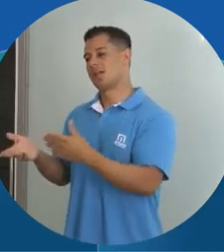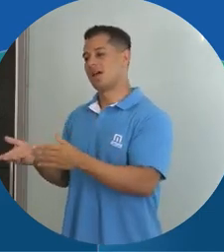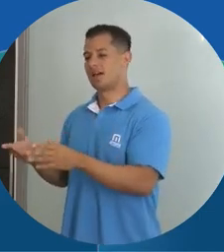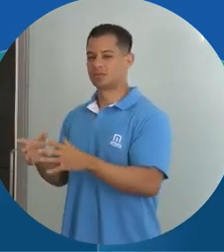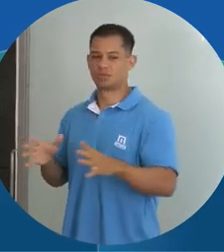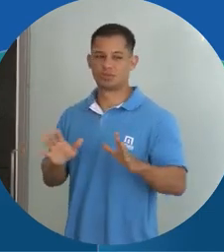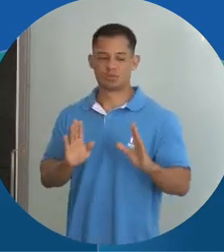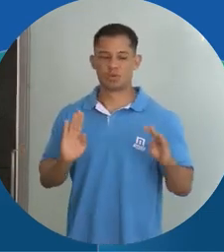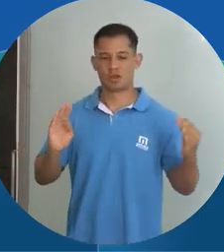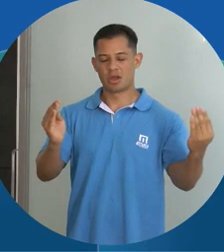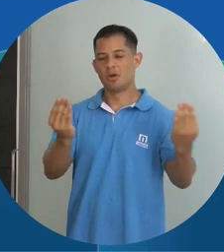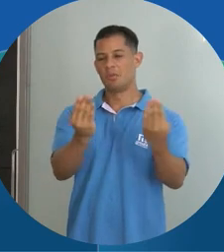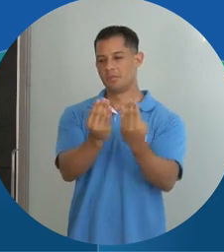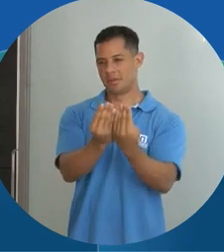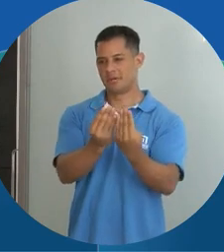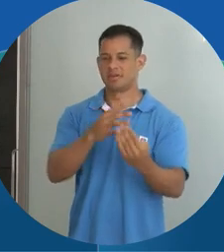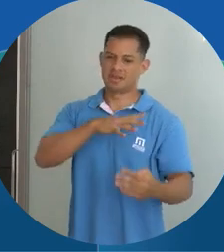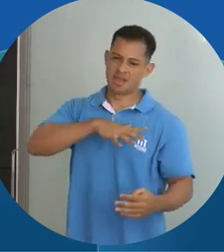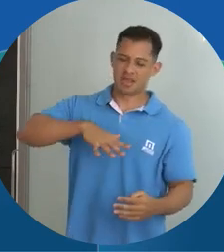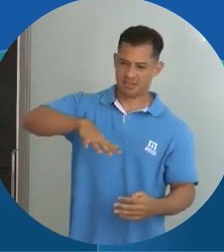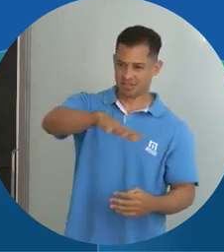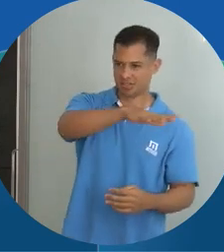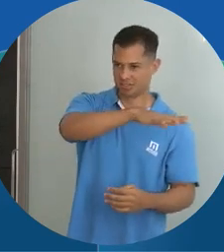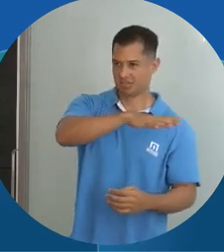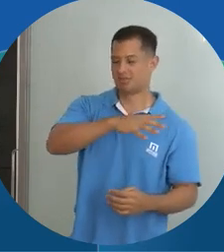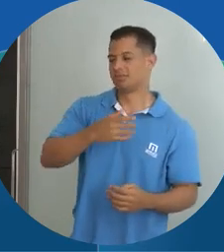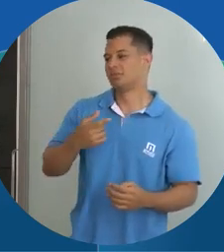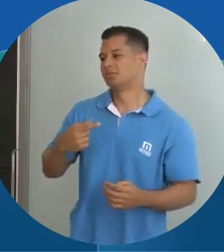existente, de toda aquela região, né? Então, aqui a gente